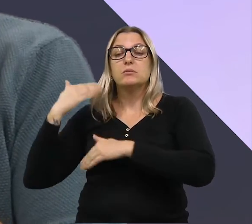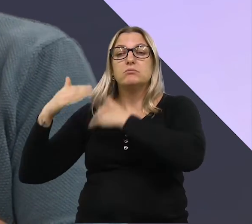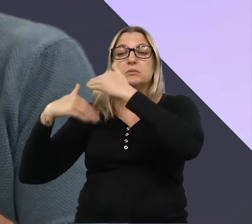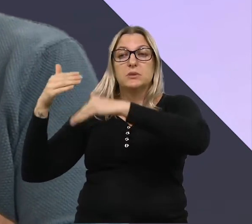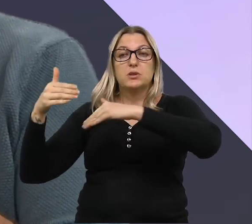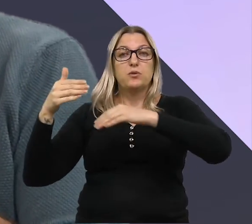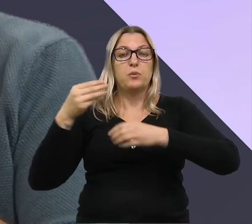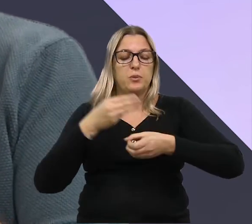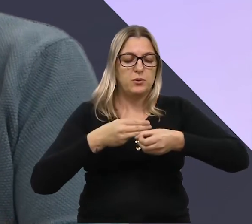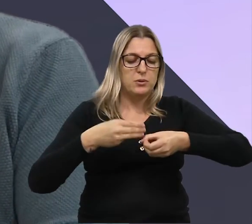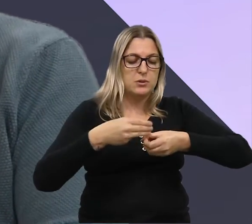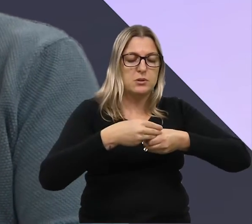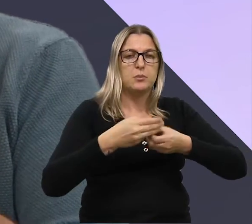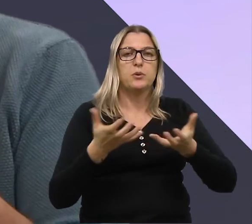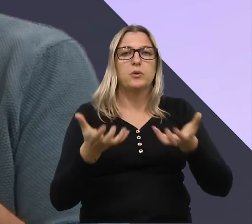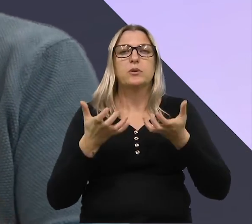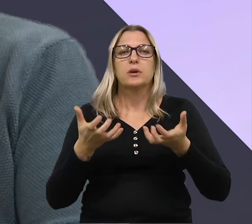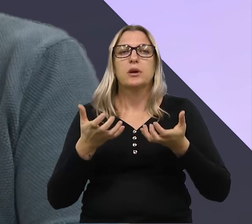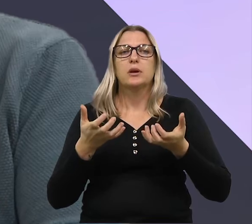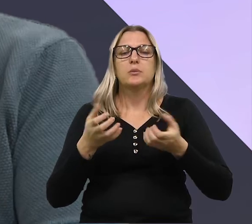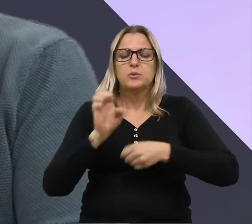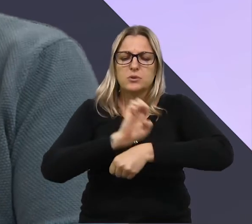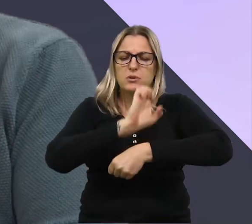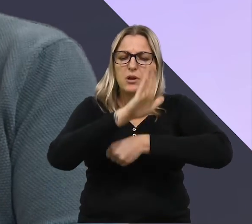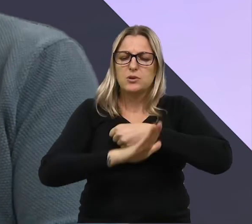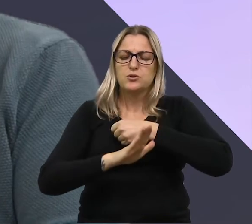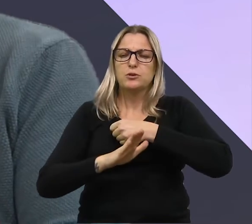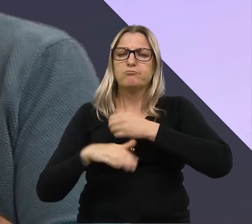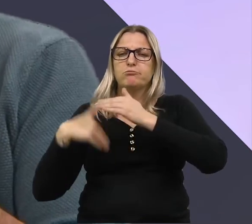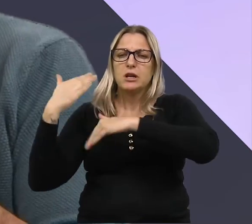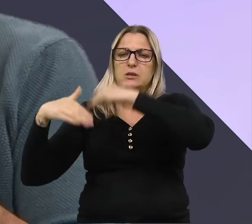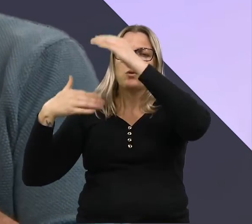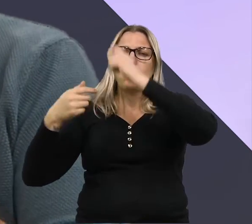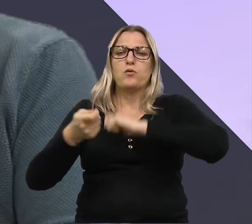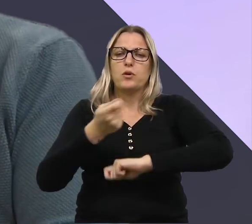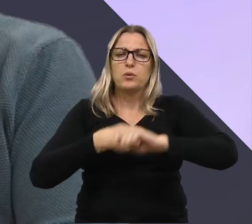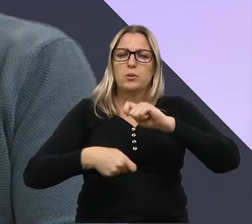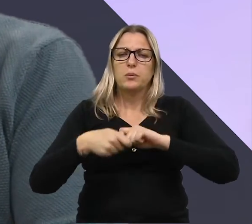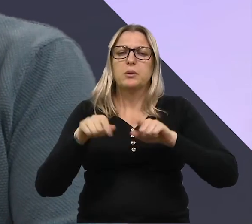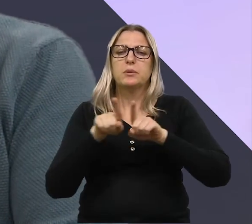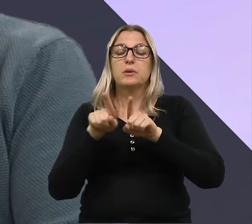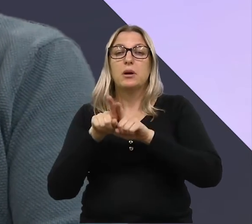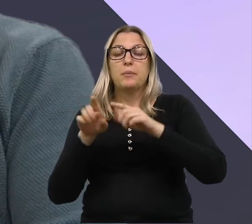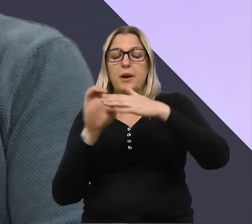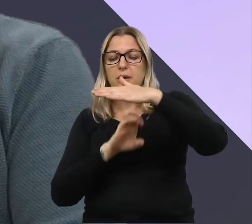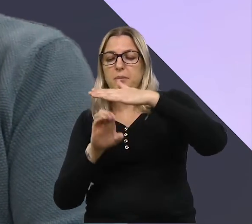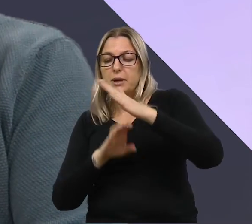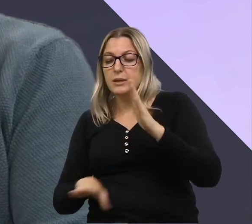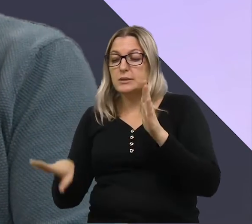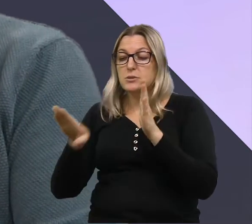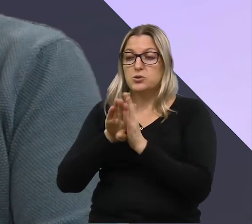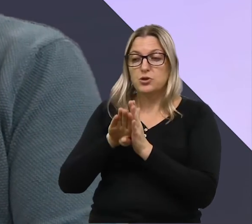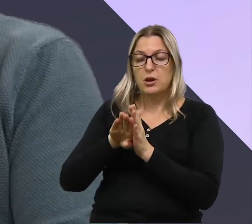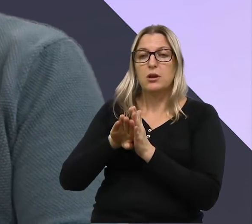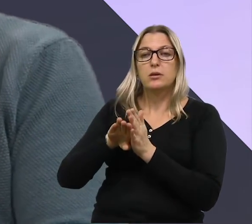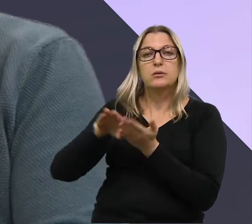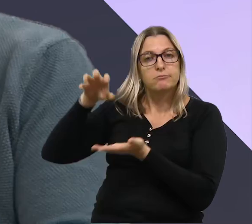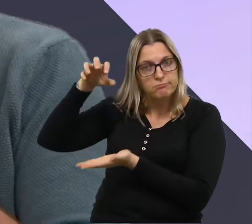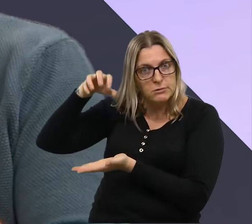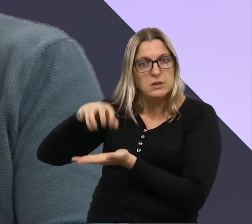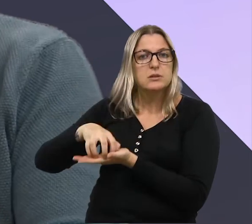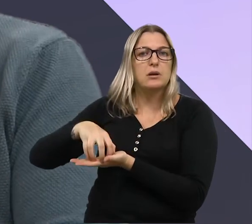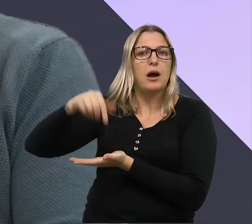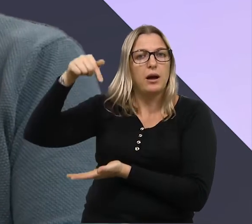avançar O que que a gente que é Negri é que o município economicamente ele possa ser viável que as empresas possam chegar que possam gerar trabalho e renda